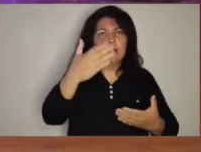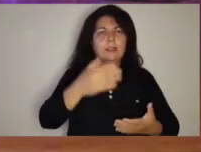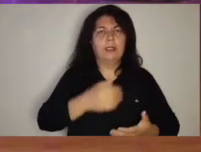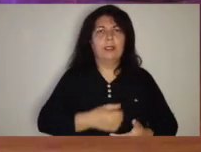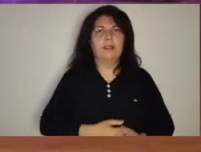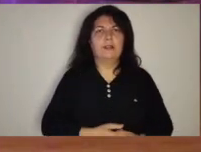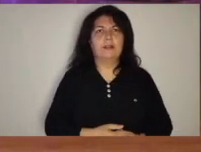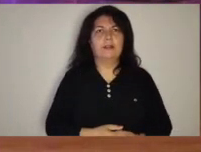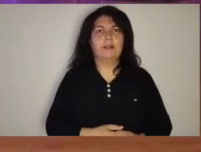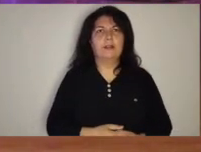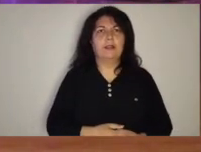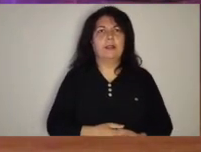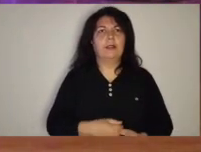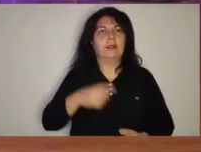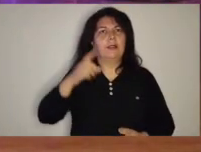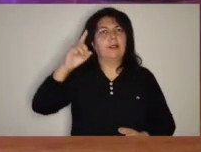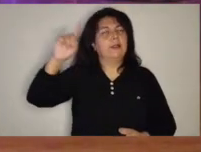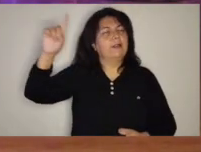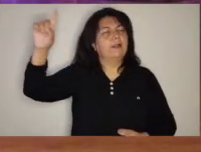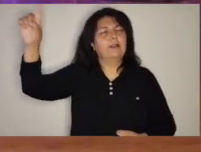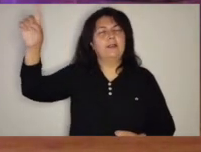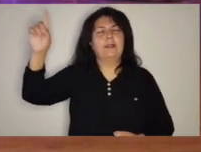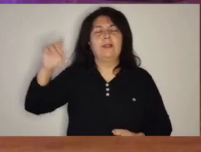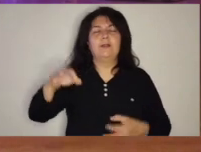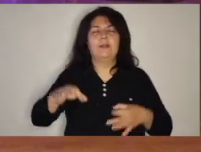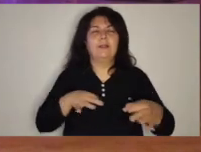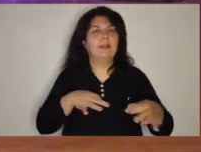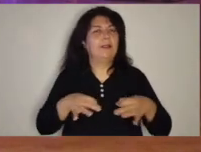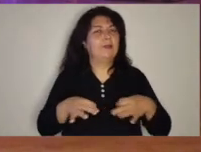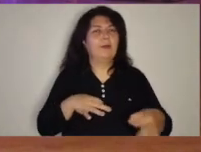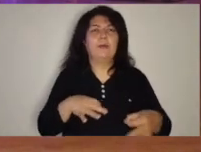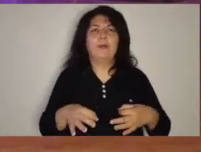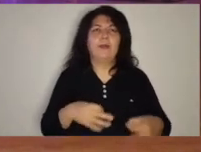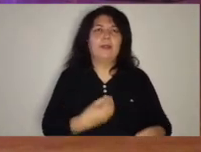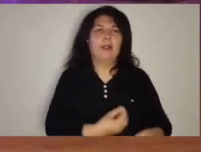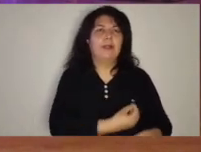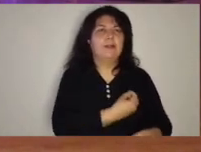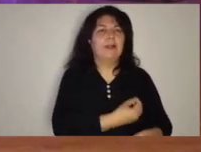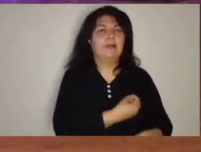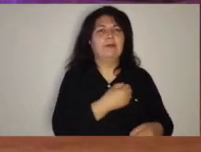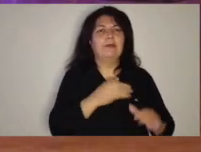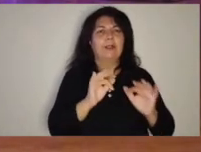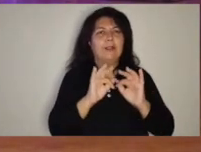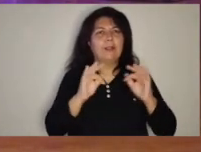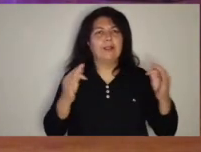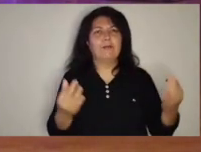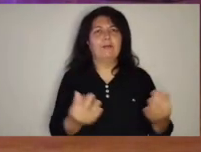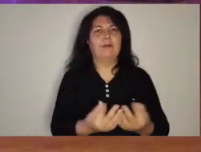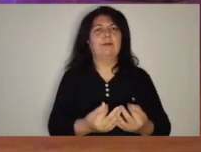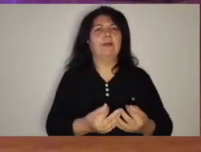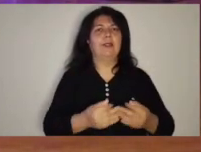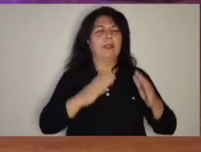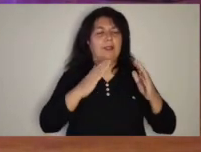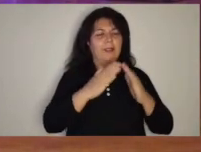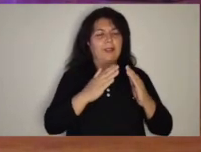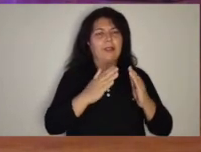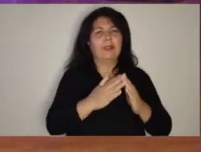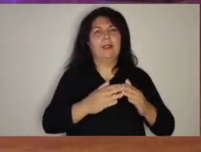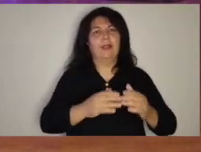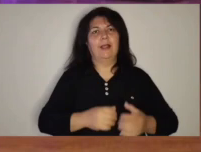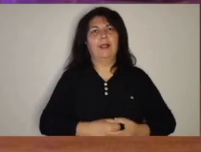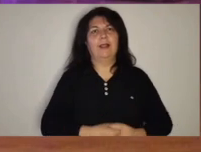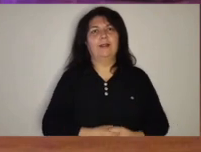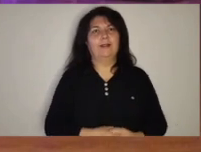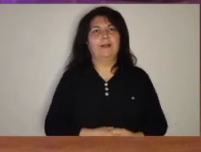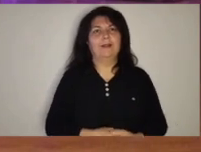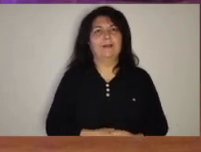coração dele. Tem uma atitude de gratidão no seu coração, irmãos. Deus tem tanto para fazer no nosso